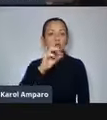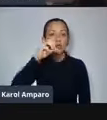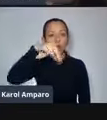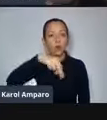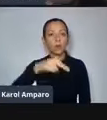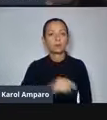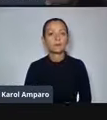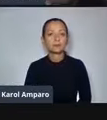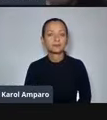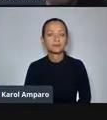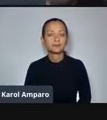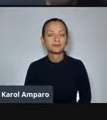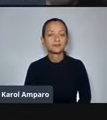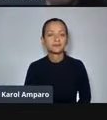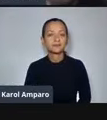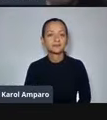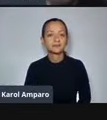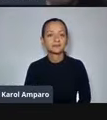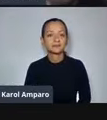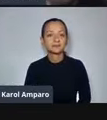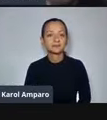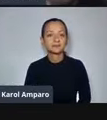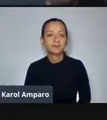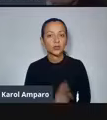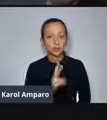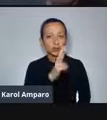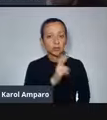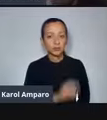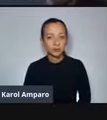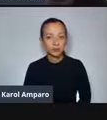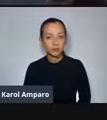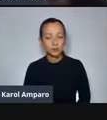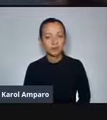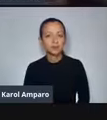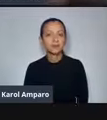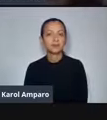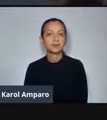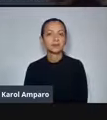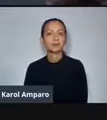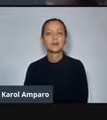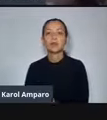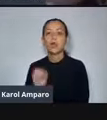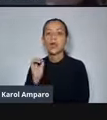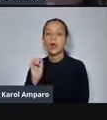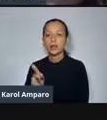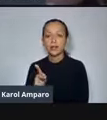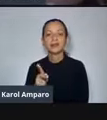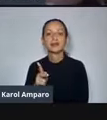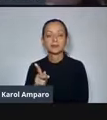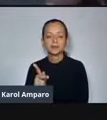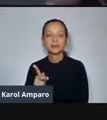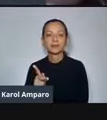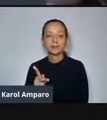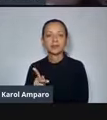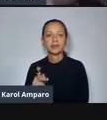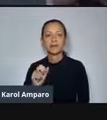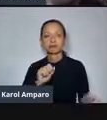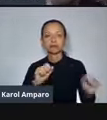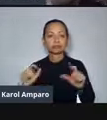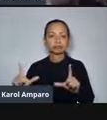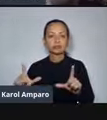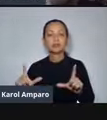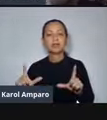Tá bom. É na sequência que eu estou falando. Tá bom então, mestre. Então, na sequência do slide